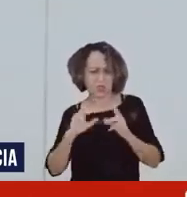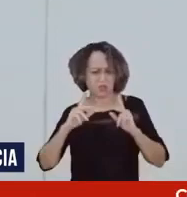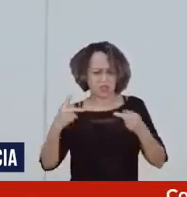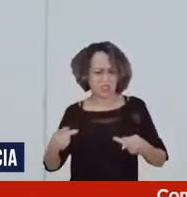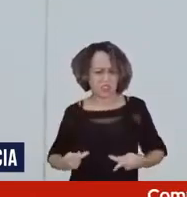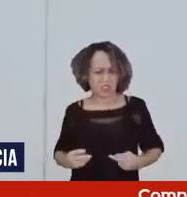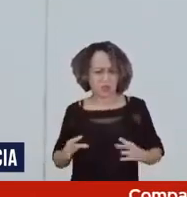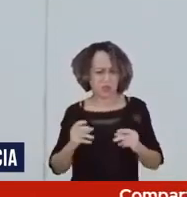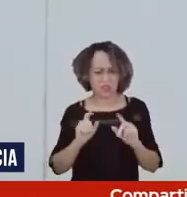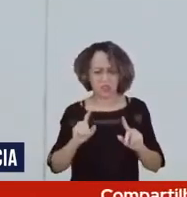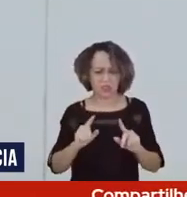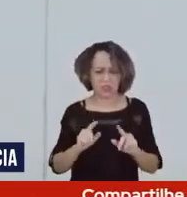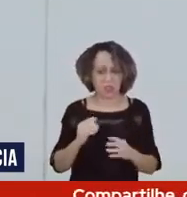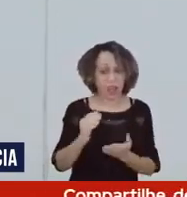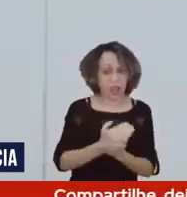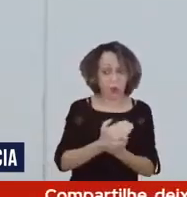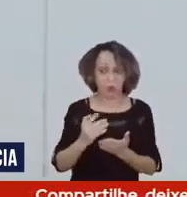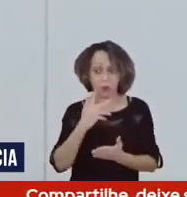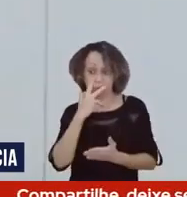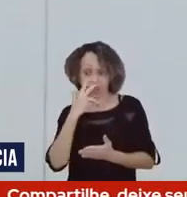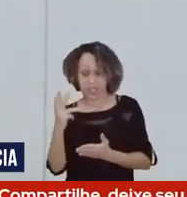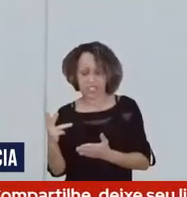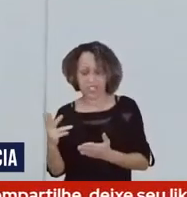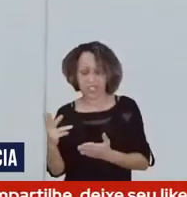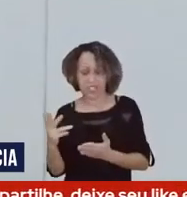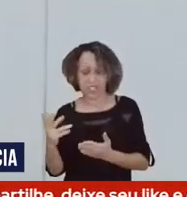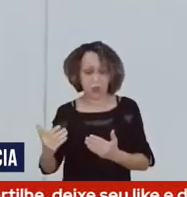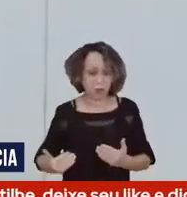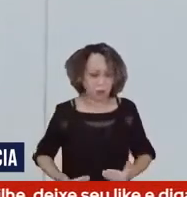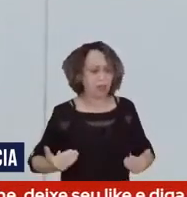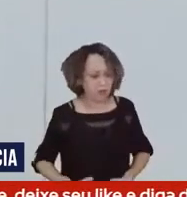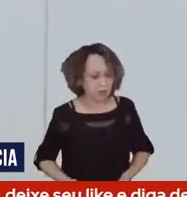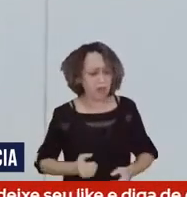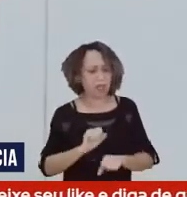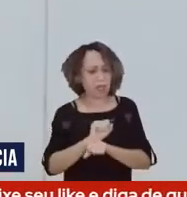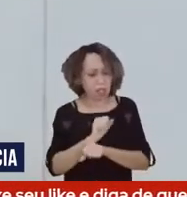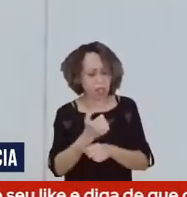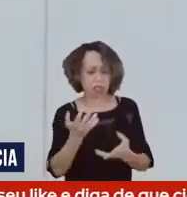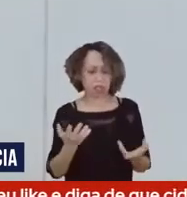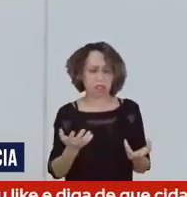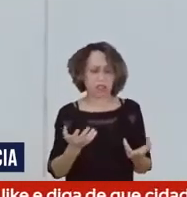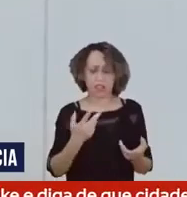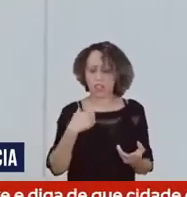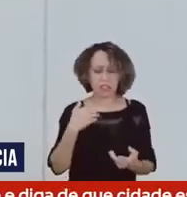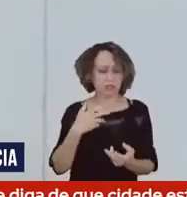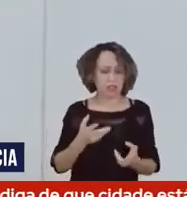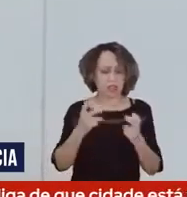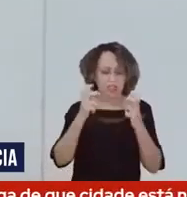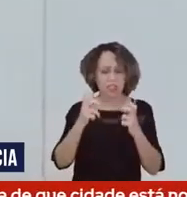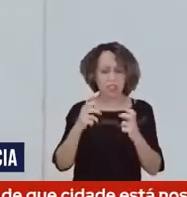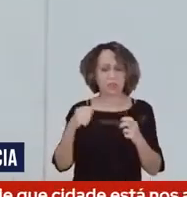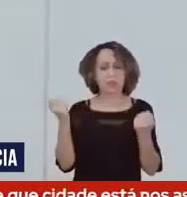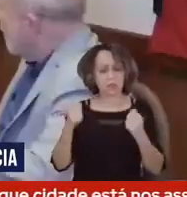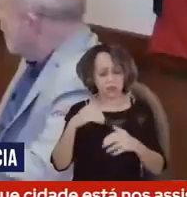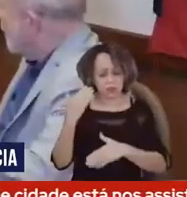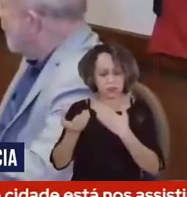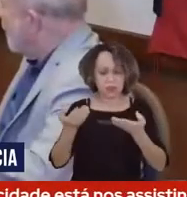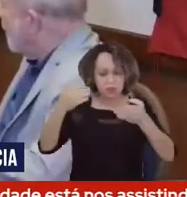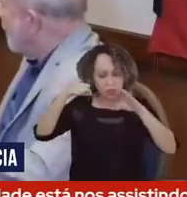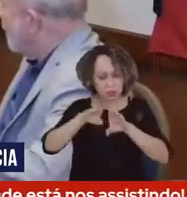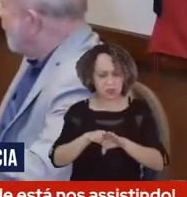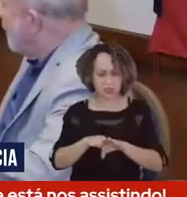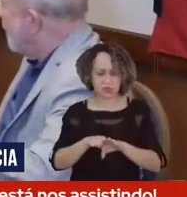E eles não enxergam que é possível um desenvolvimento inclusivo. Então, se não é possível um desenvolvimento inclusivo, e se não